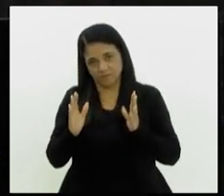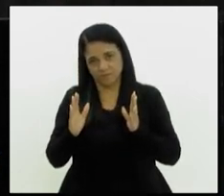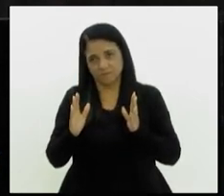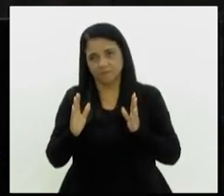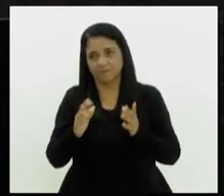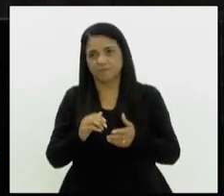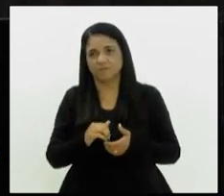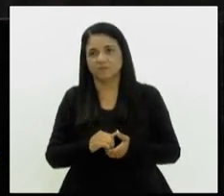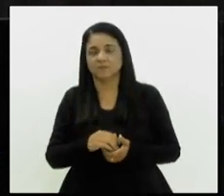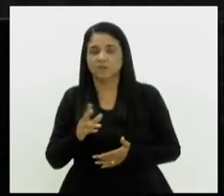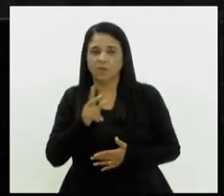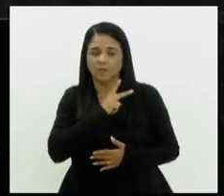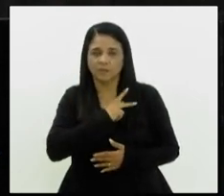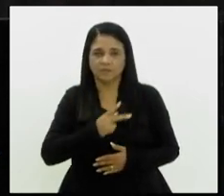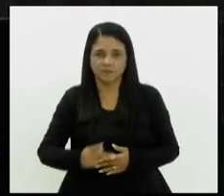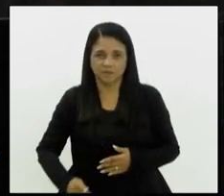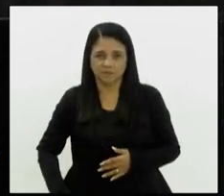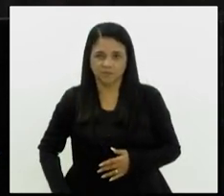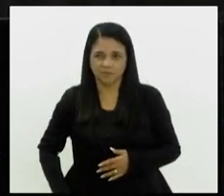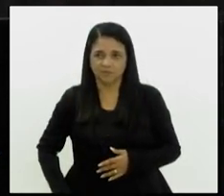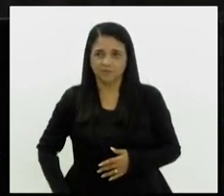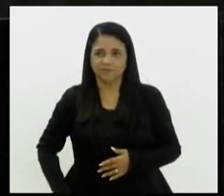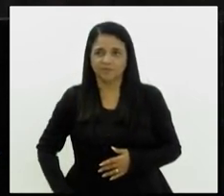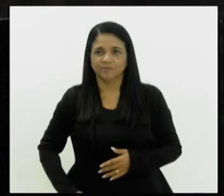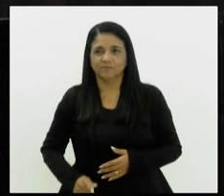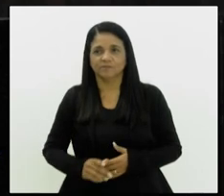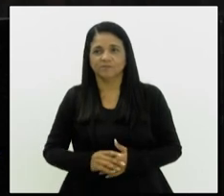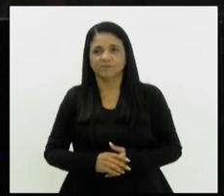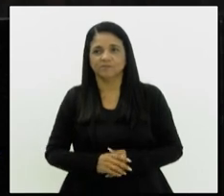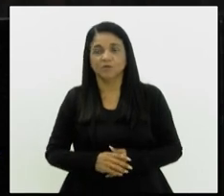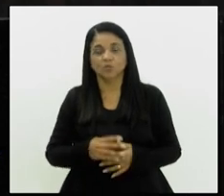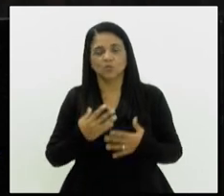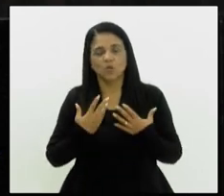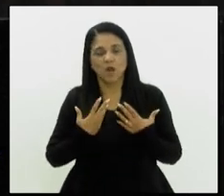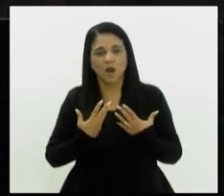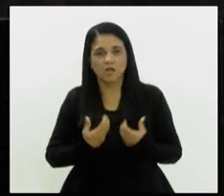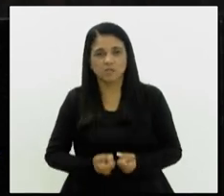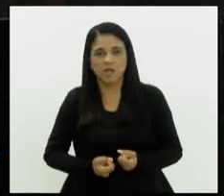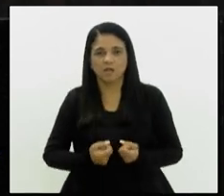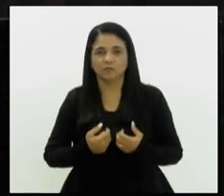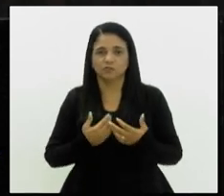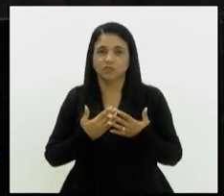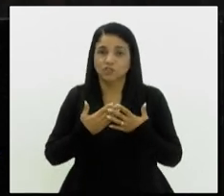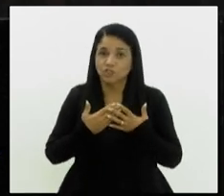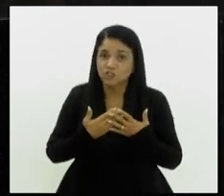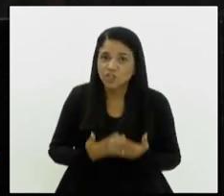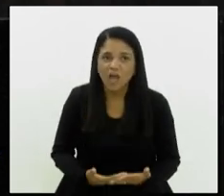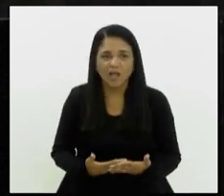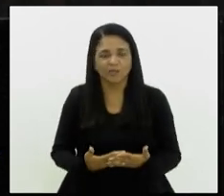Senhor presidente, eu já estou cansado de ser chato,